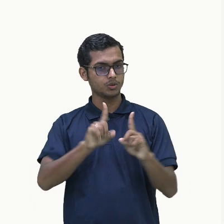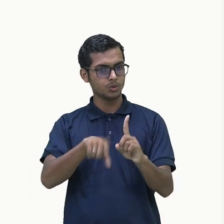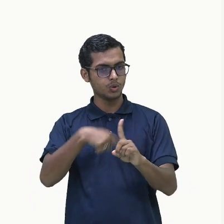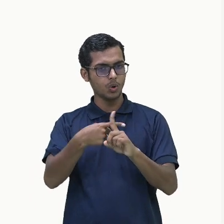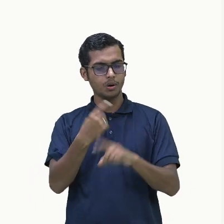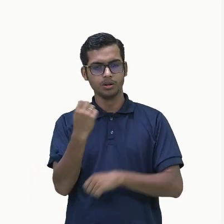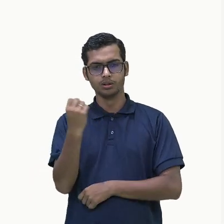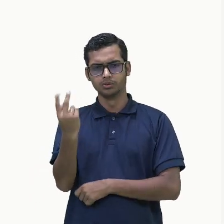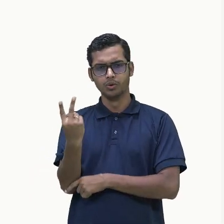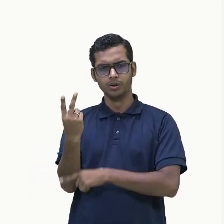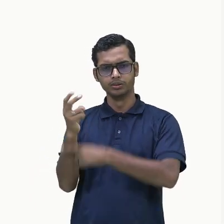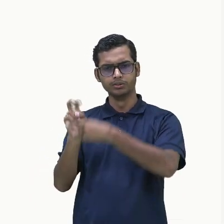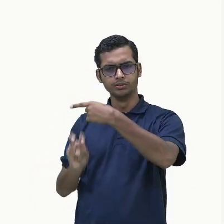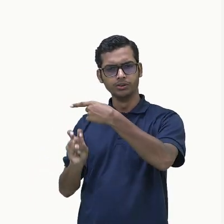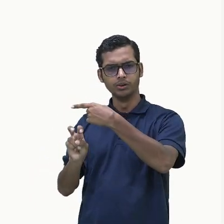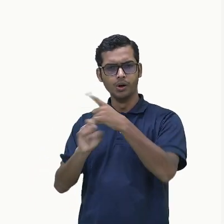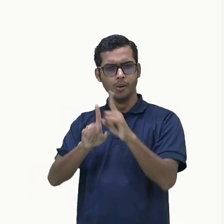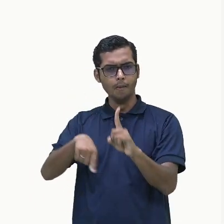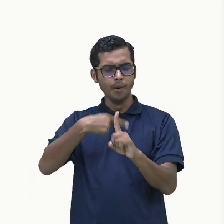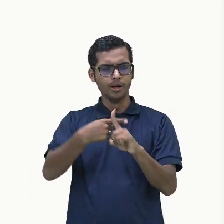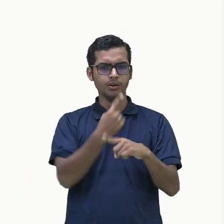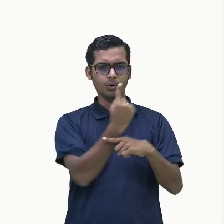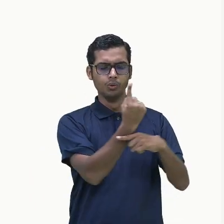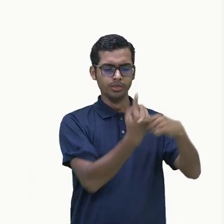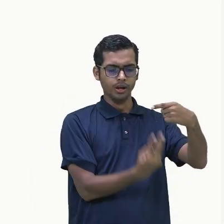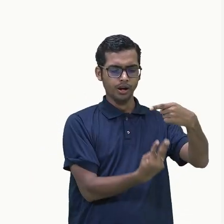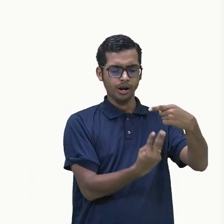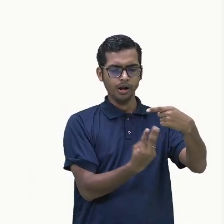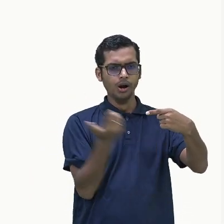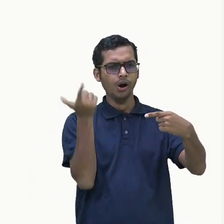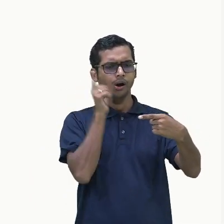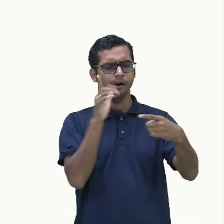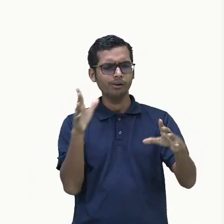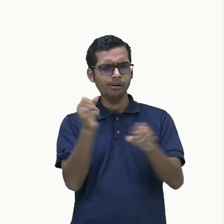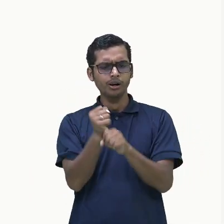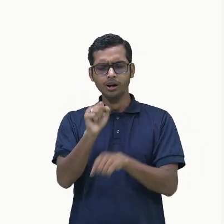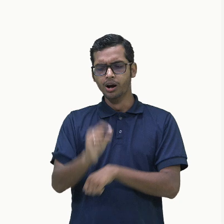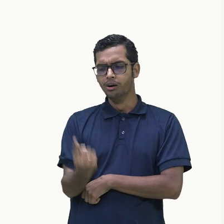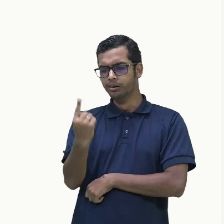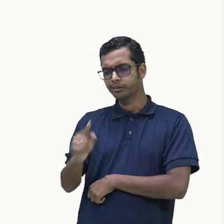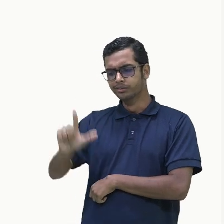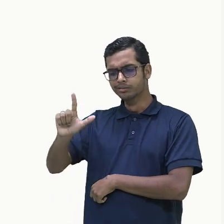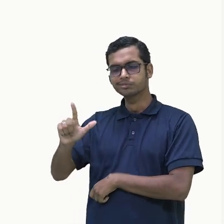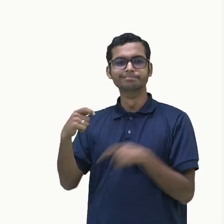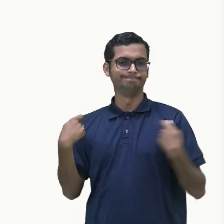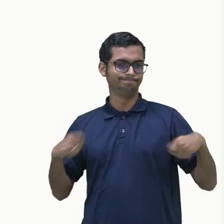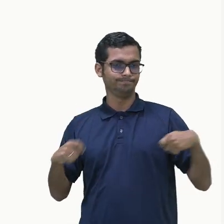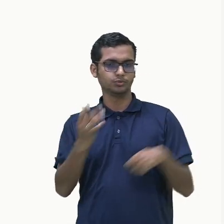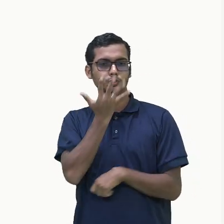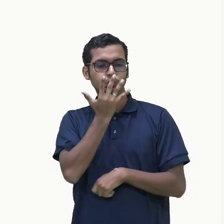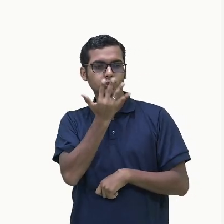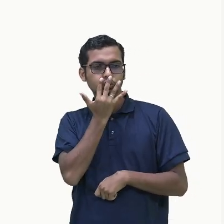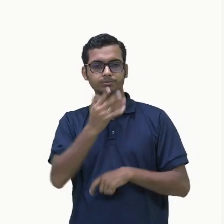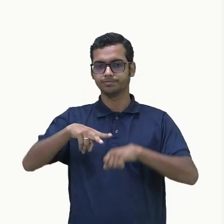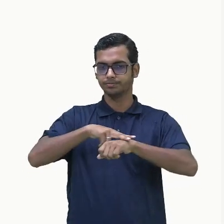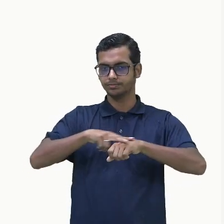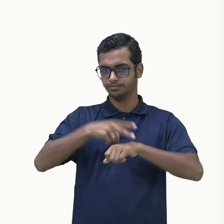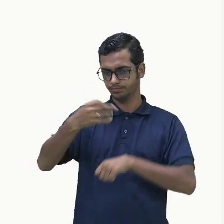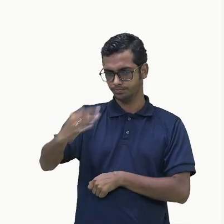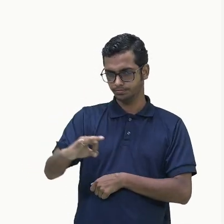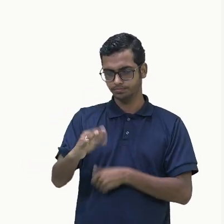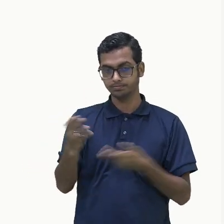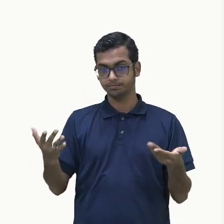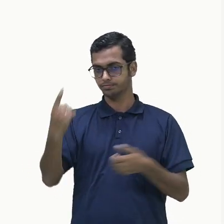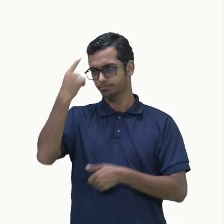mais 1/3. E para completar o litro, eu ia precisar da tinta verde, certo? Então,